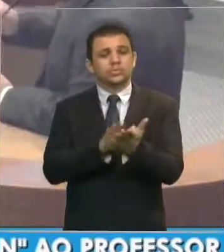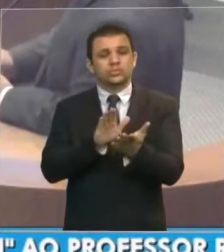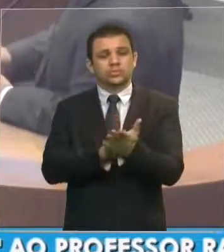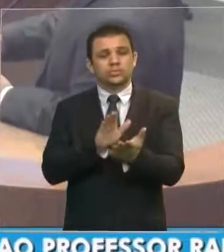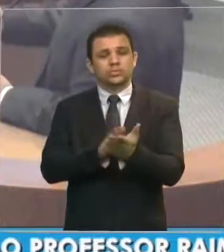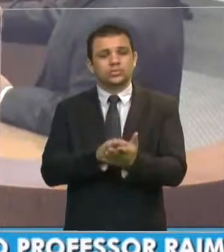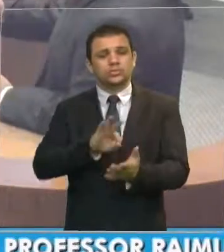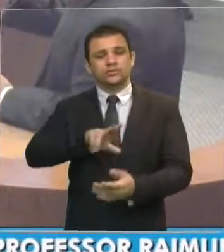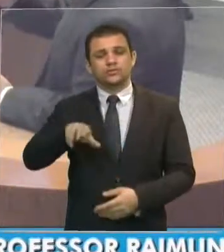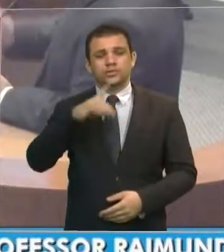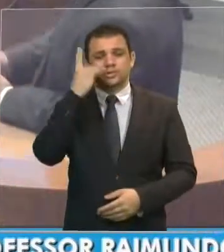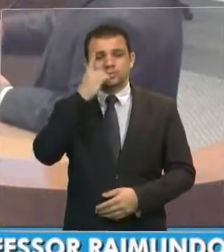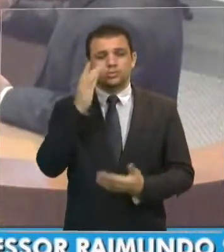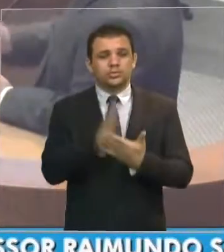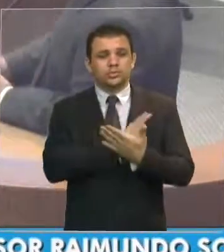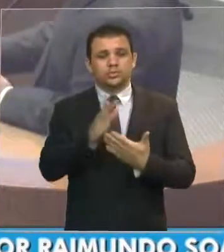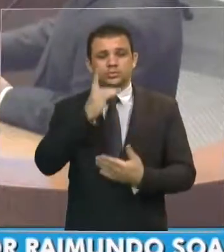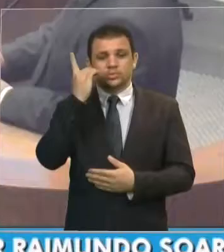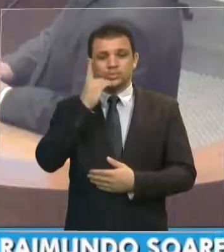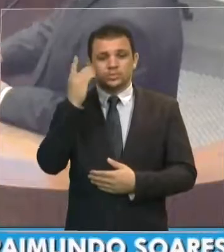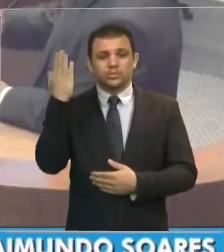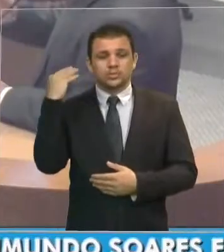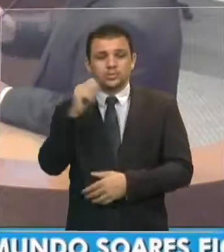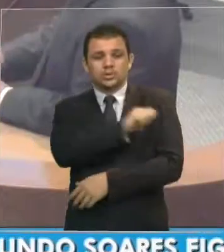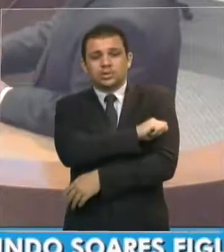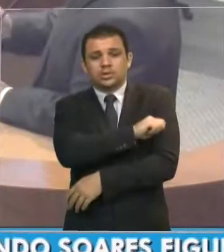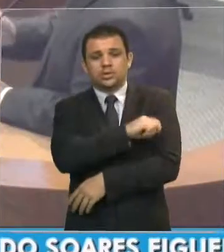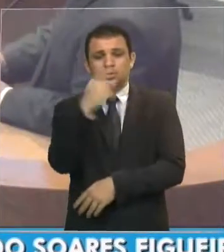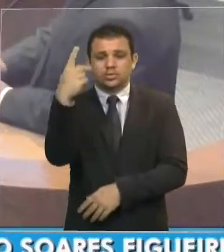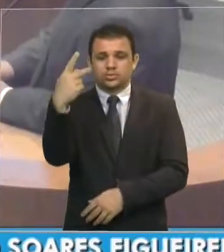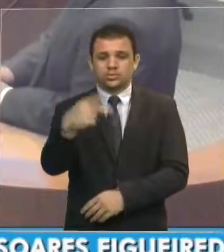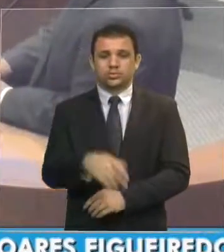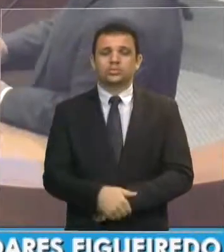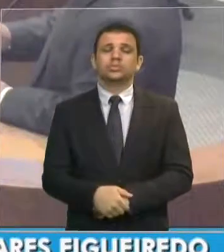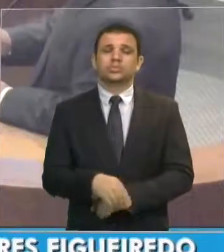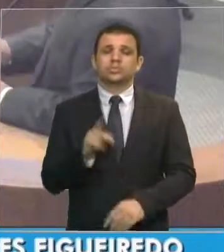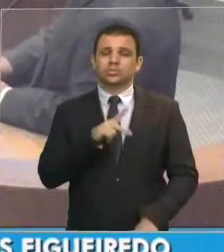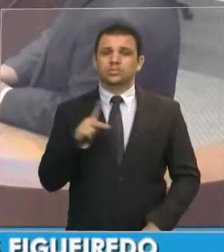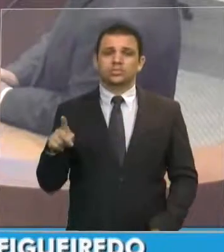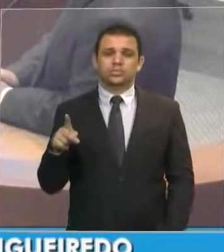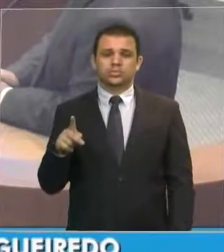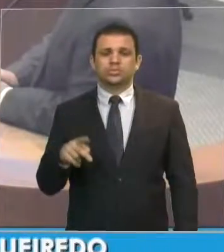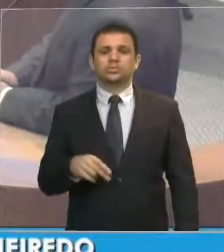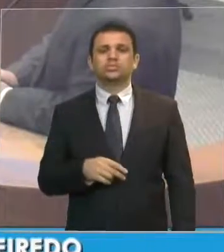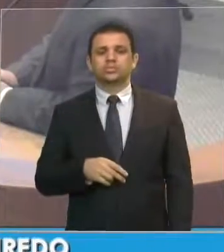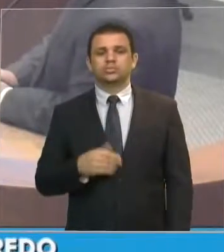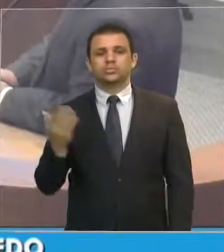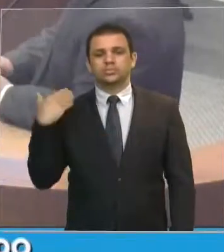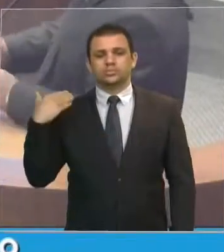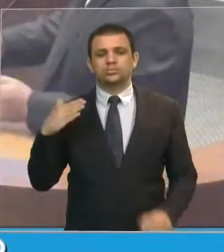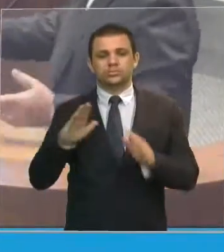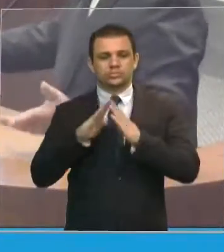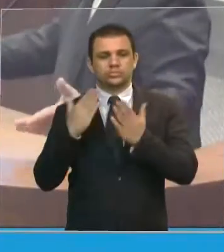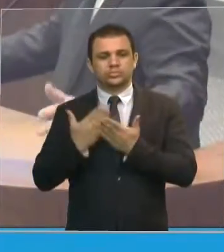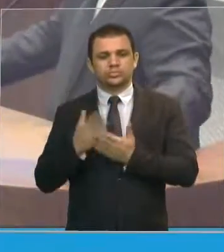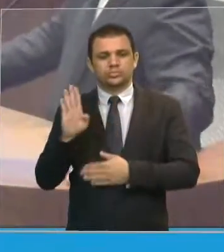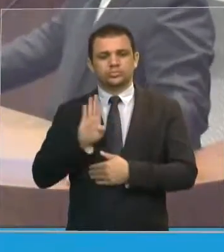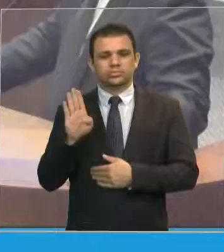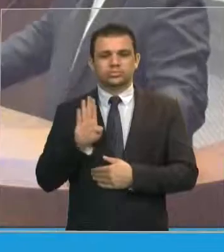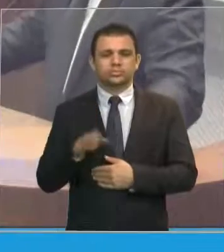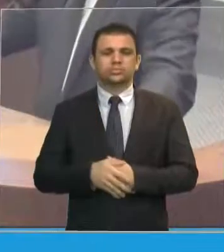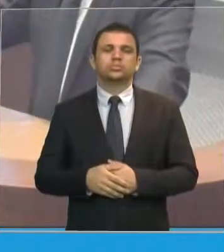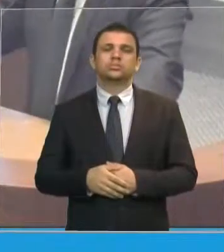deputados, inclusive, que foram alunos do professor Figueiredo, à época, no Colégio Batista, aluno,